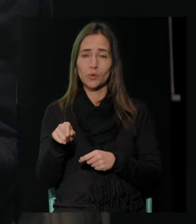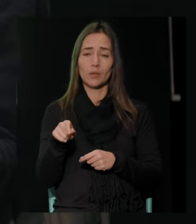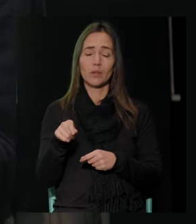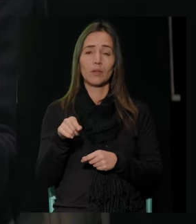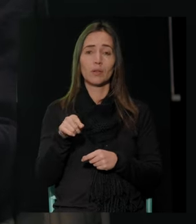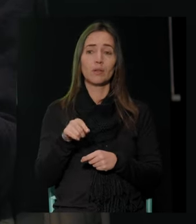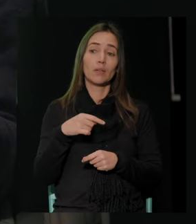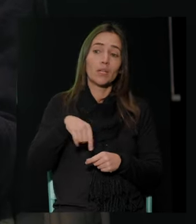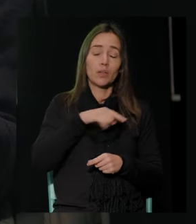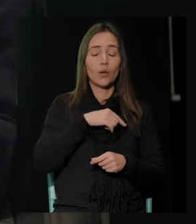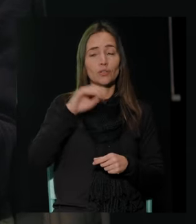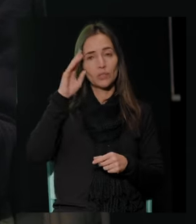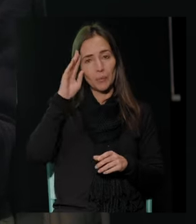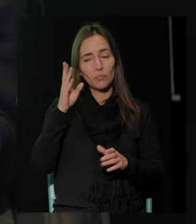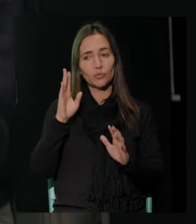tanto quanto sabíamos,